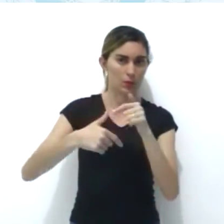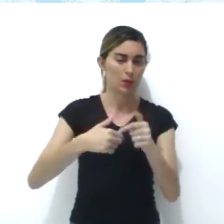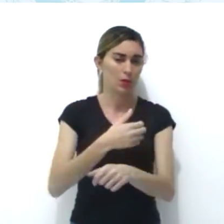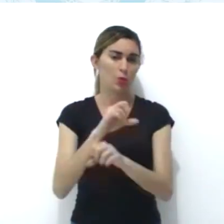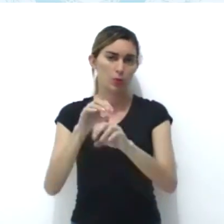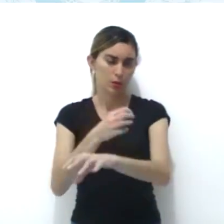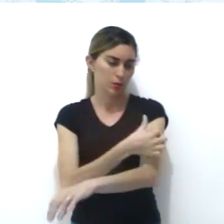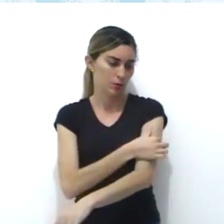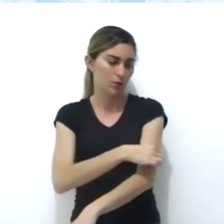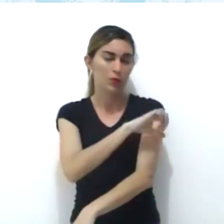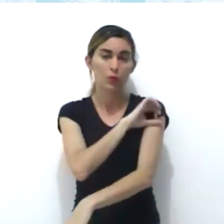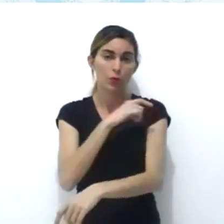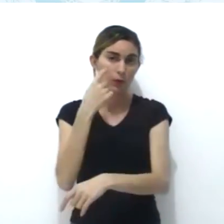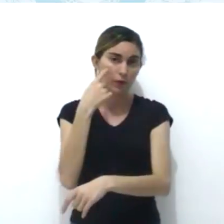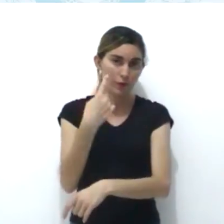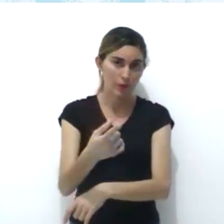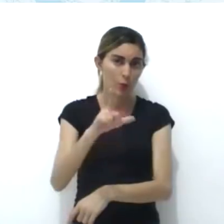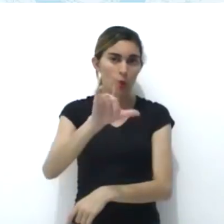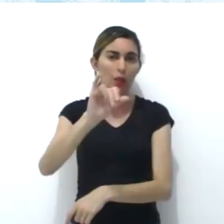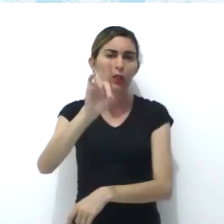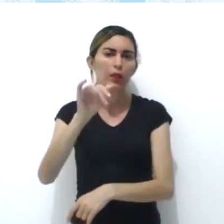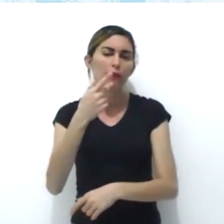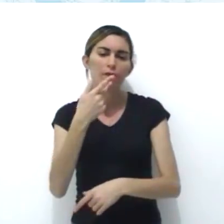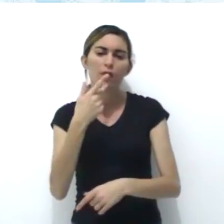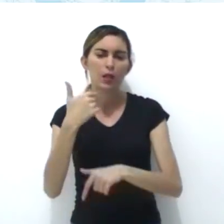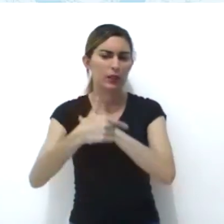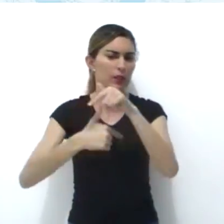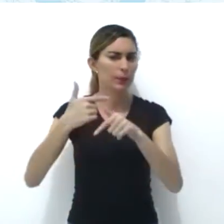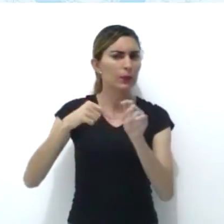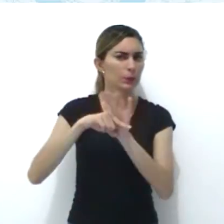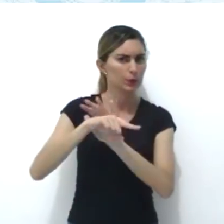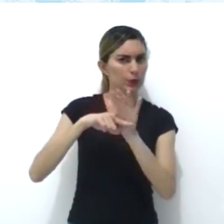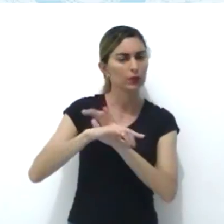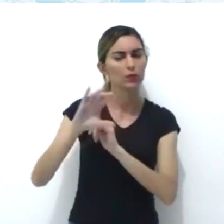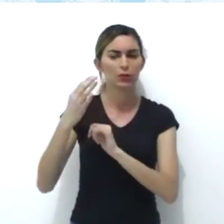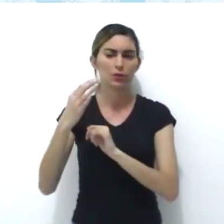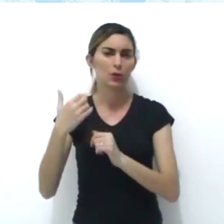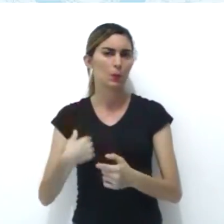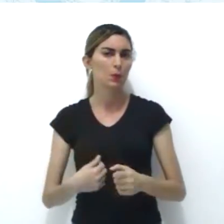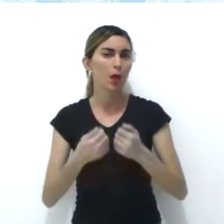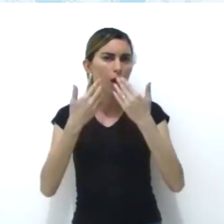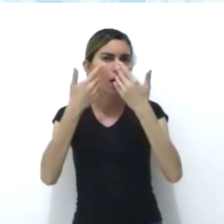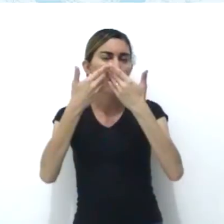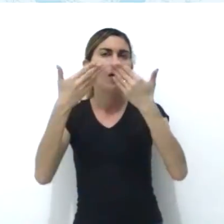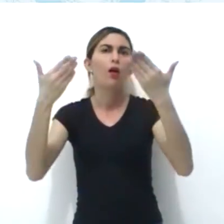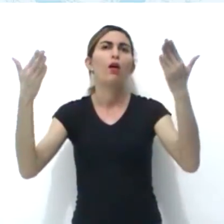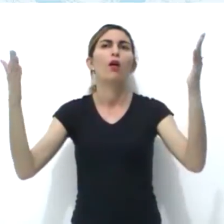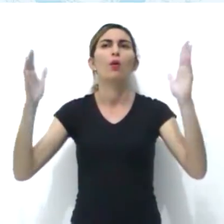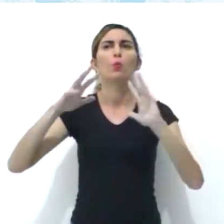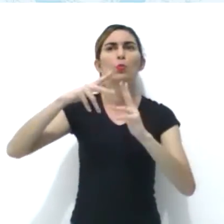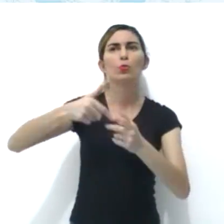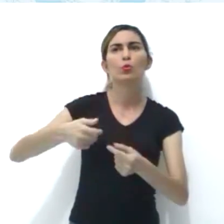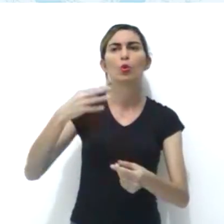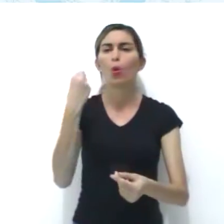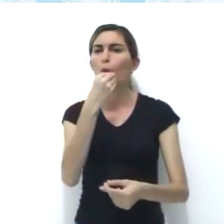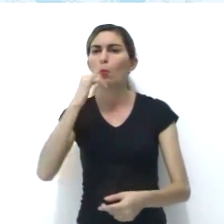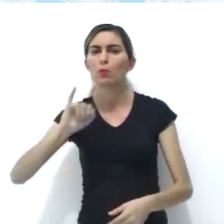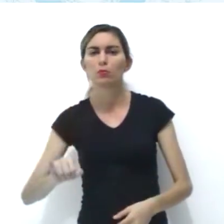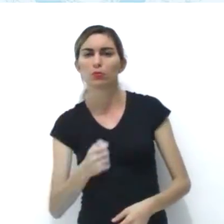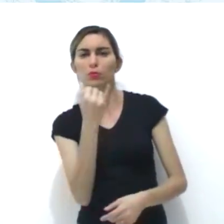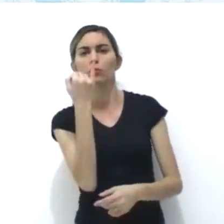como os demais, lá no ensino fundamental. E olha o que a Lídia diz. Trabalhar com a pesquisa científica me abriu os olhos para um mundo